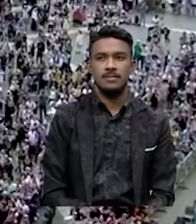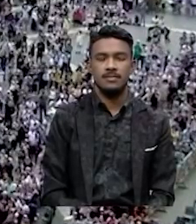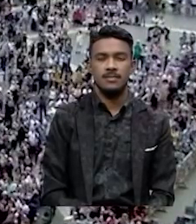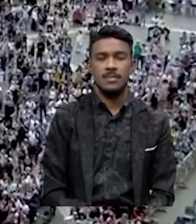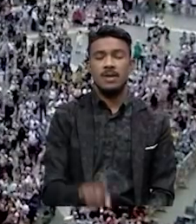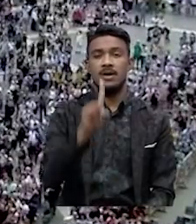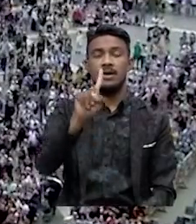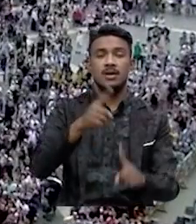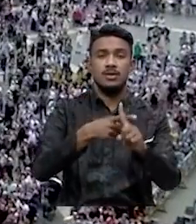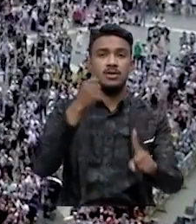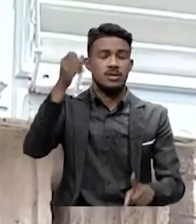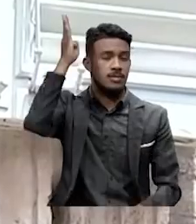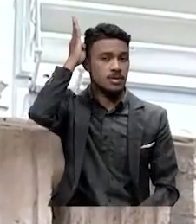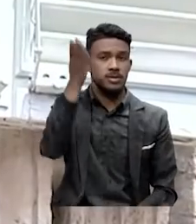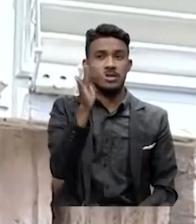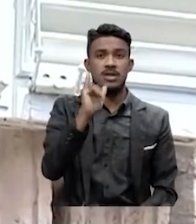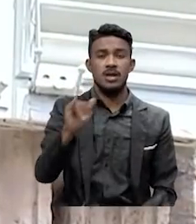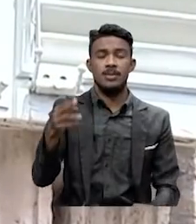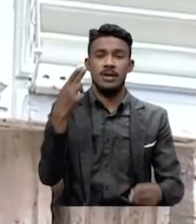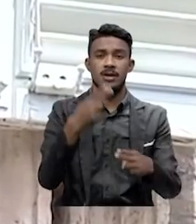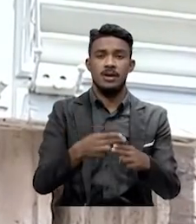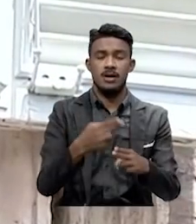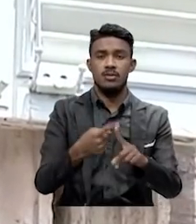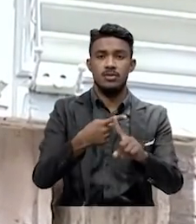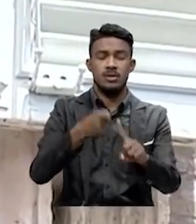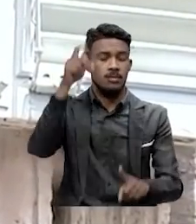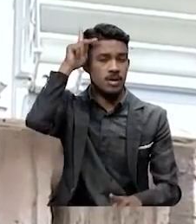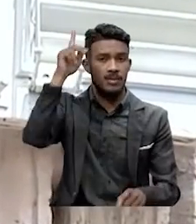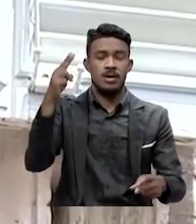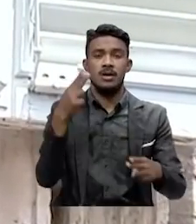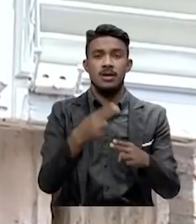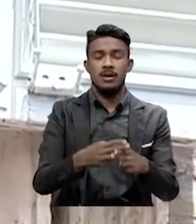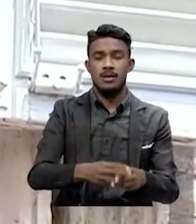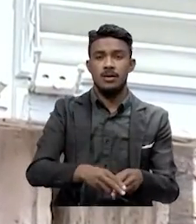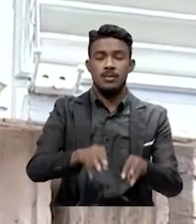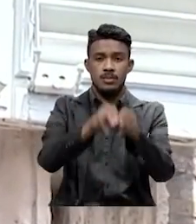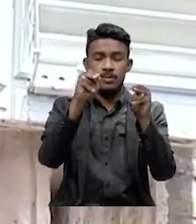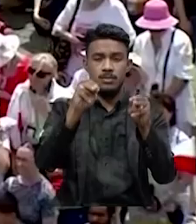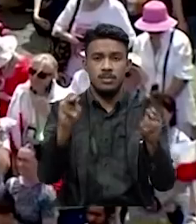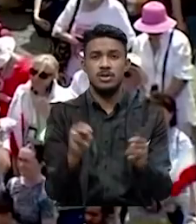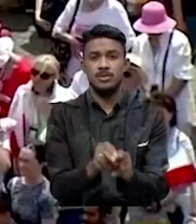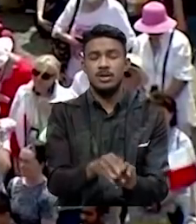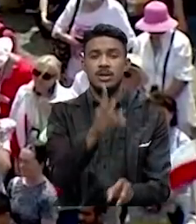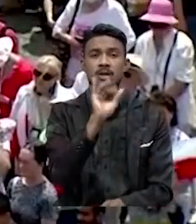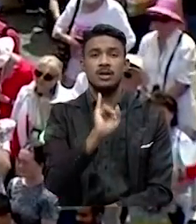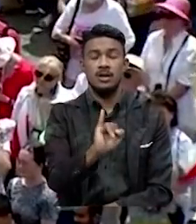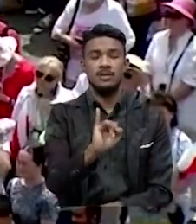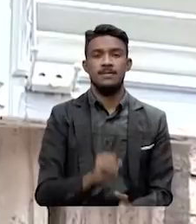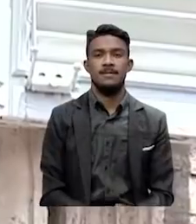Ida husi arsebispo sira nebe nomeadu husi papa mak arsebispo metropolita arkidiocese